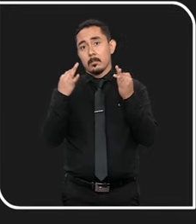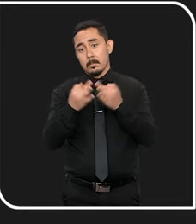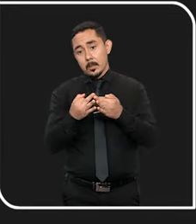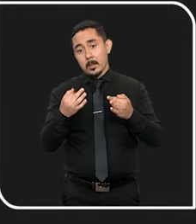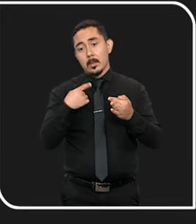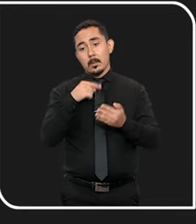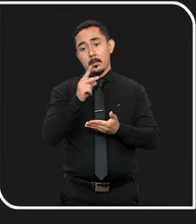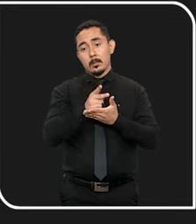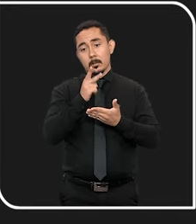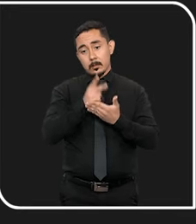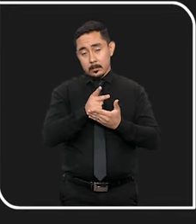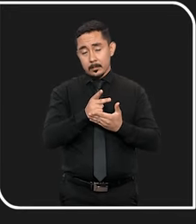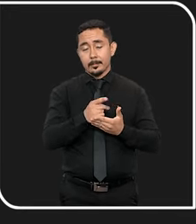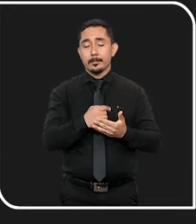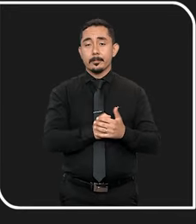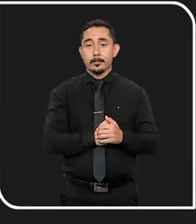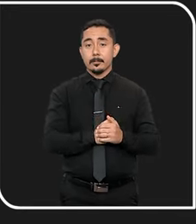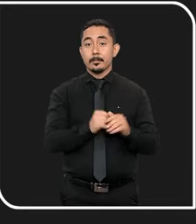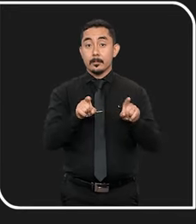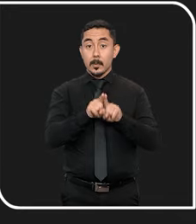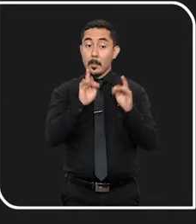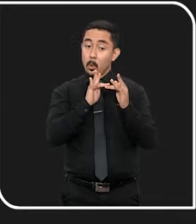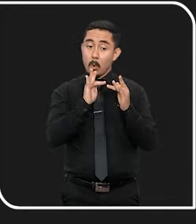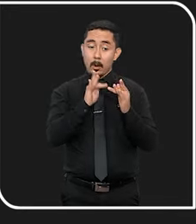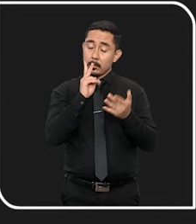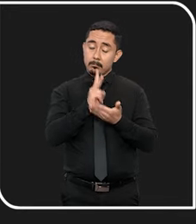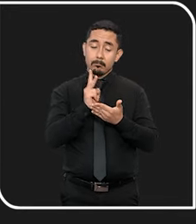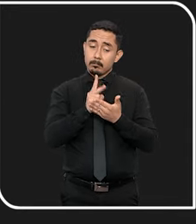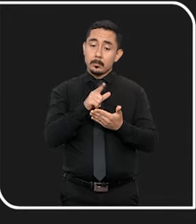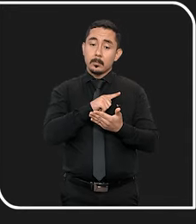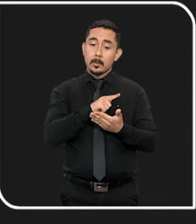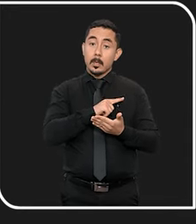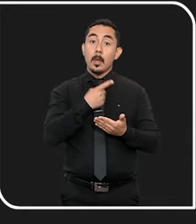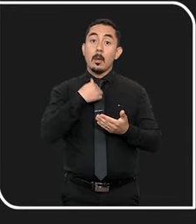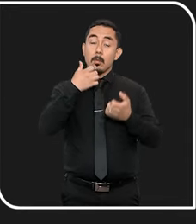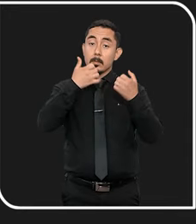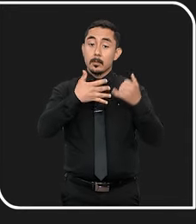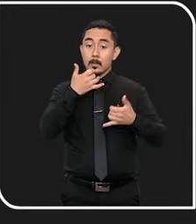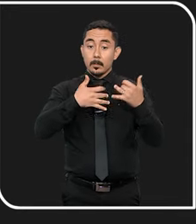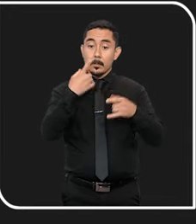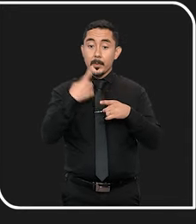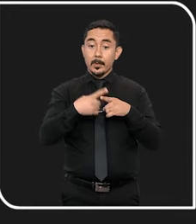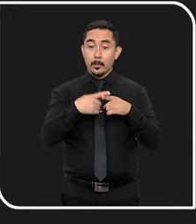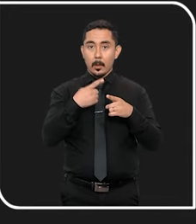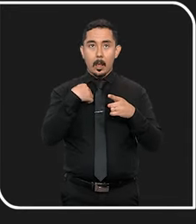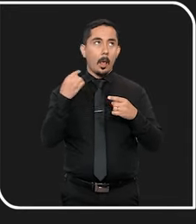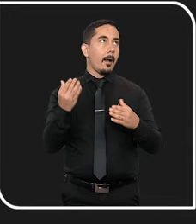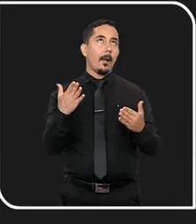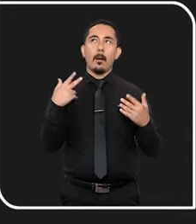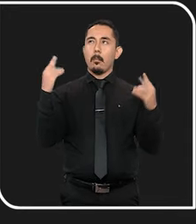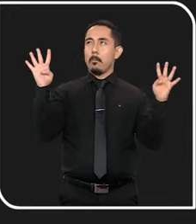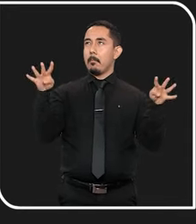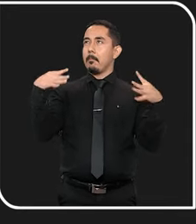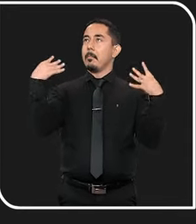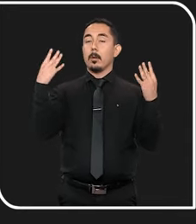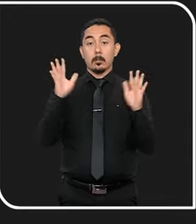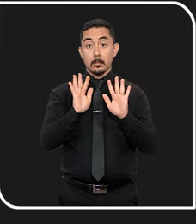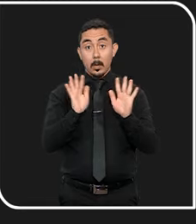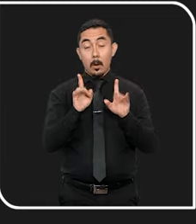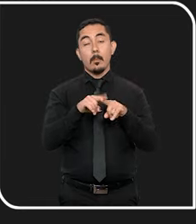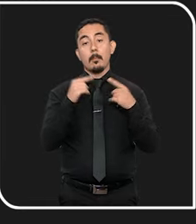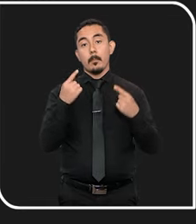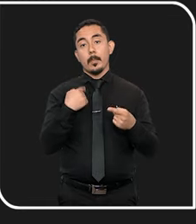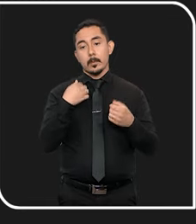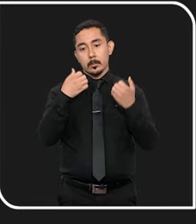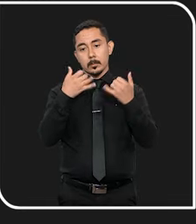isso também na família né Eu sempre fui muito tive muito contato e eu tô falando isso não para me vangloriar de